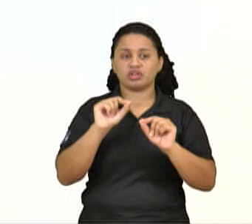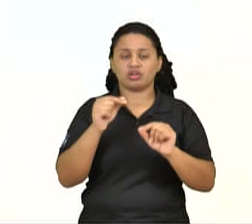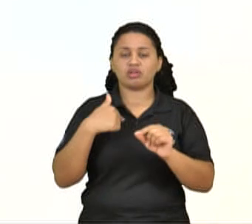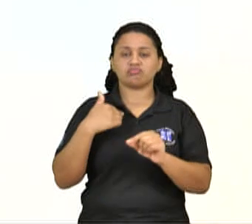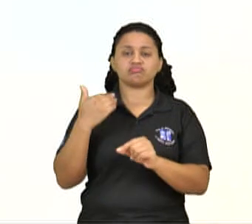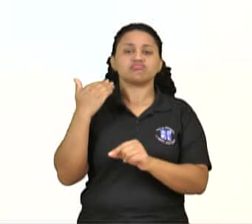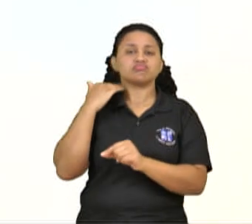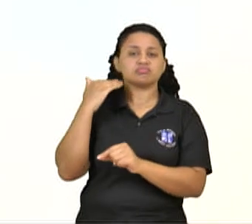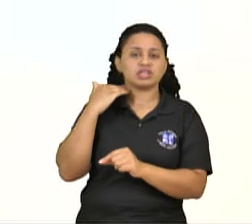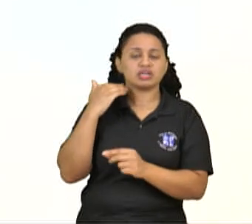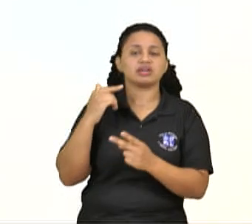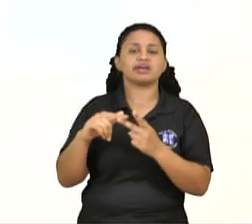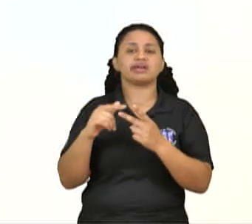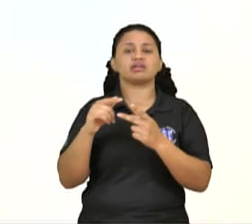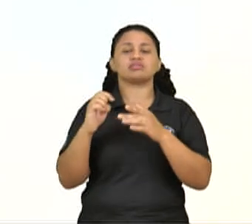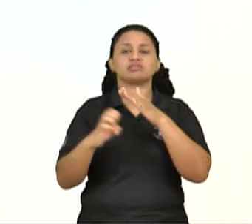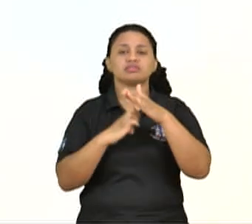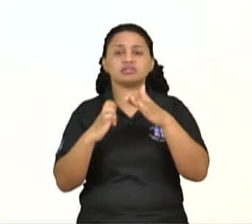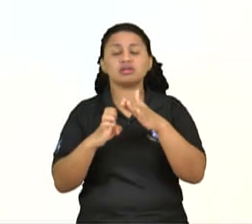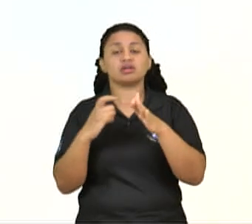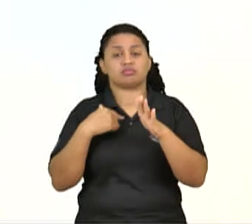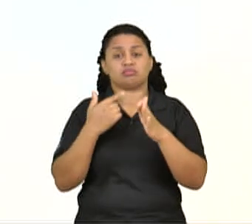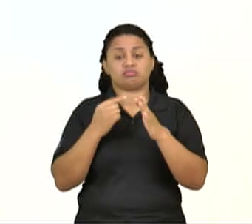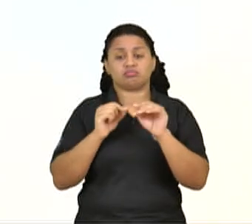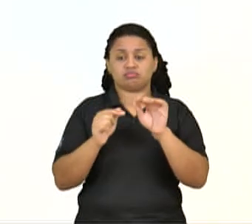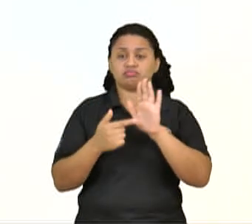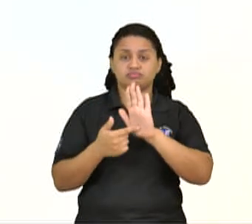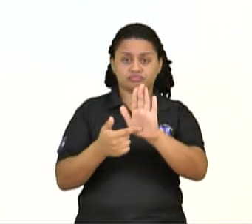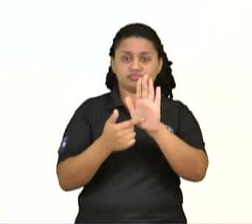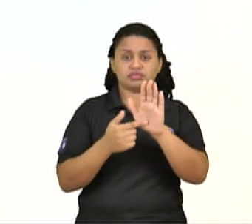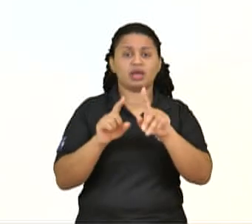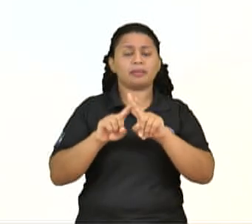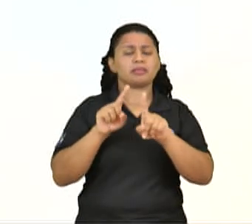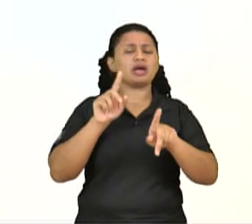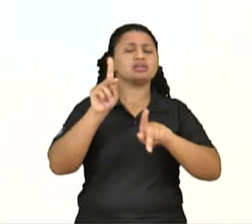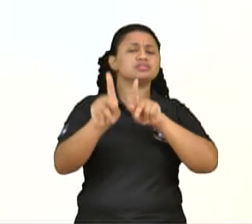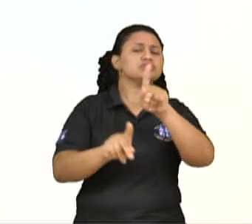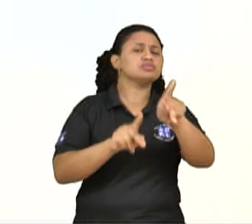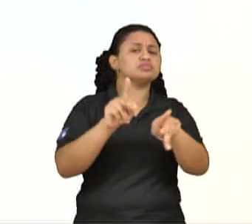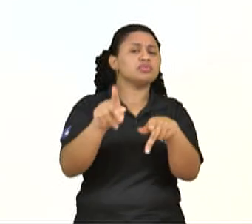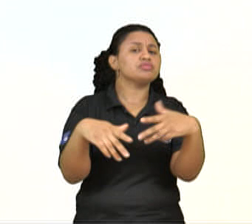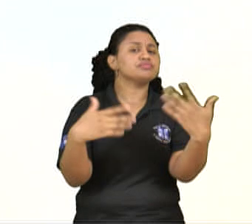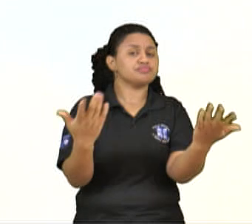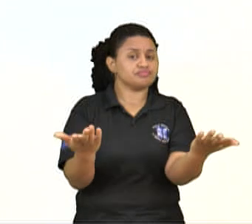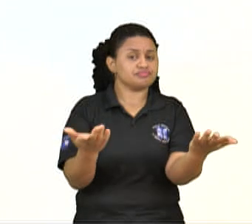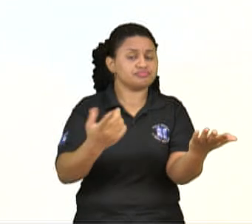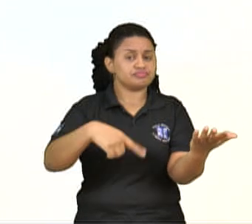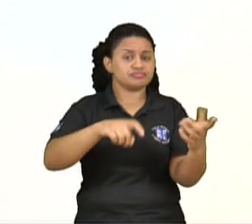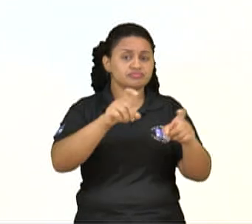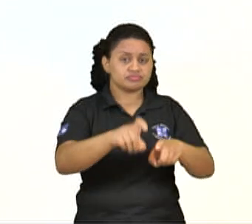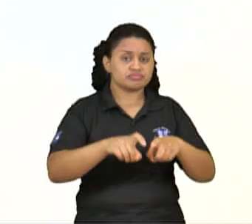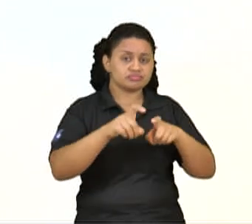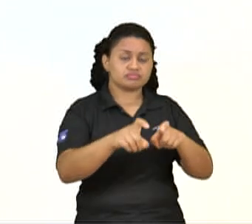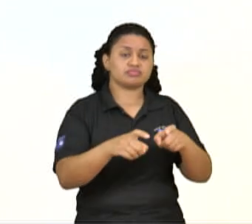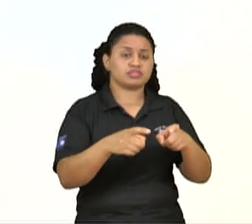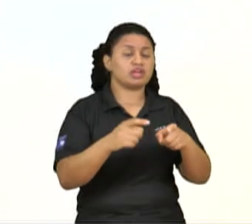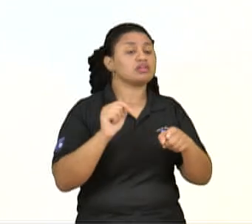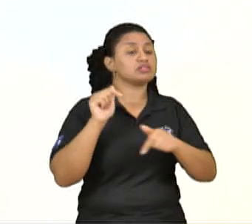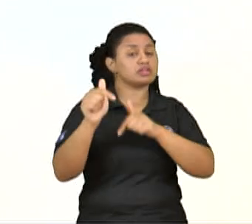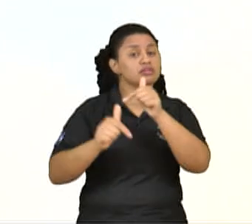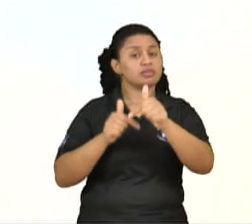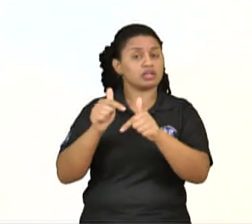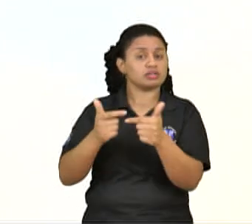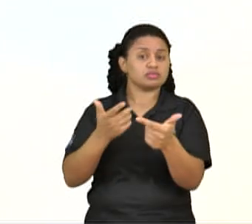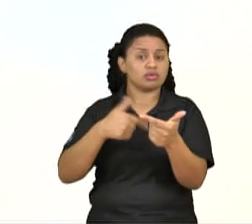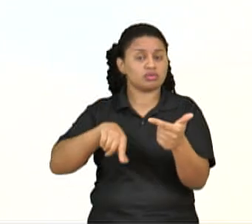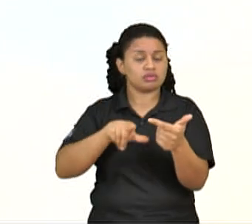dos industriais, eles vão passar a serem representados. Mas e o povo? Os camponeses, os trabalhadores urbanos, a